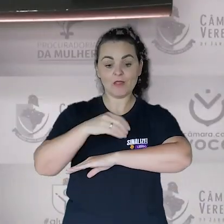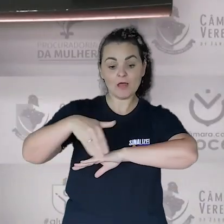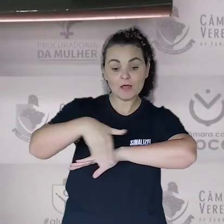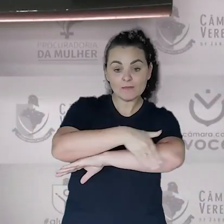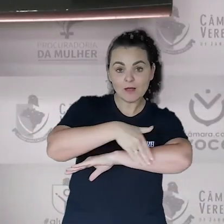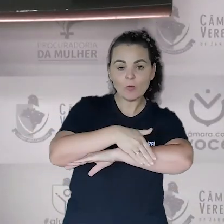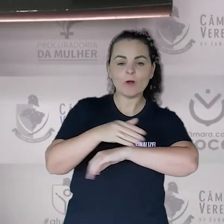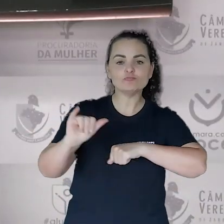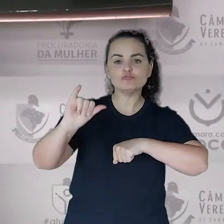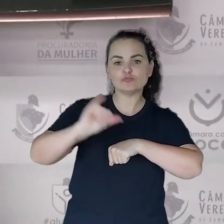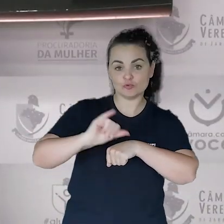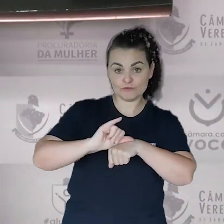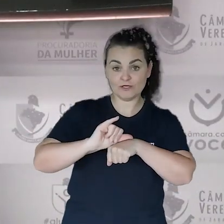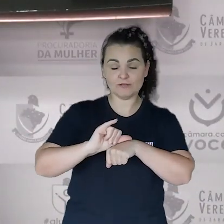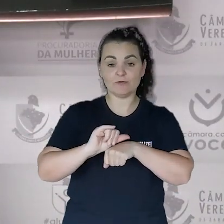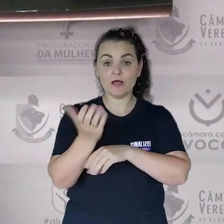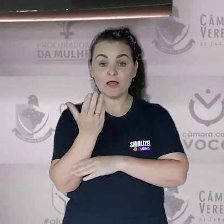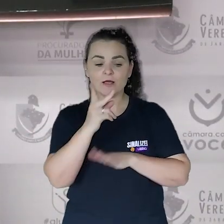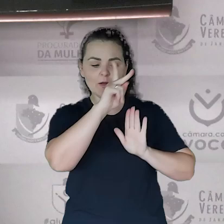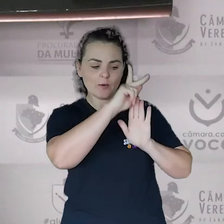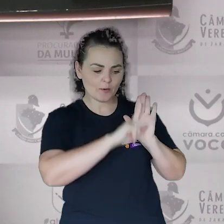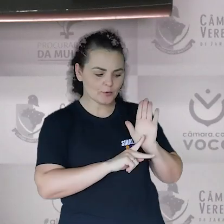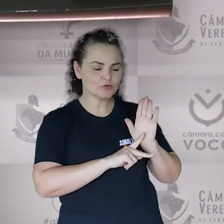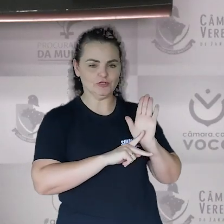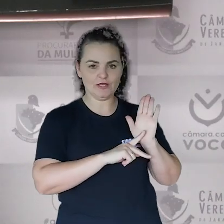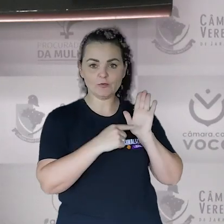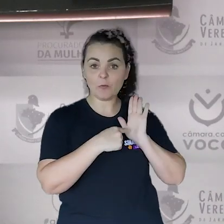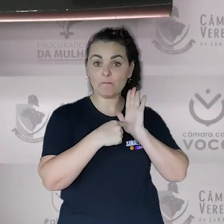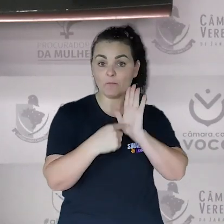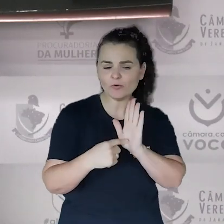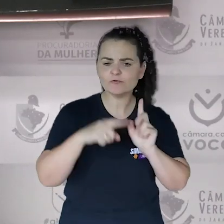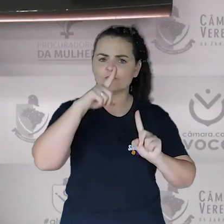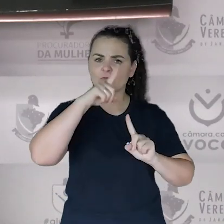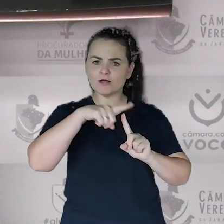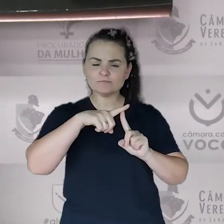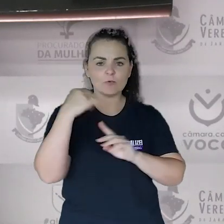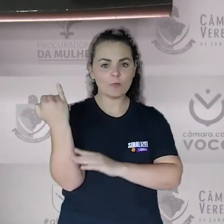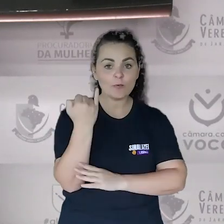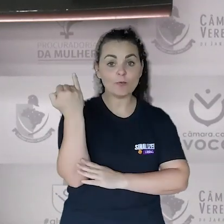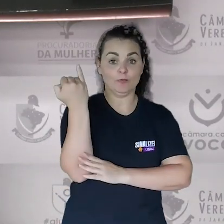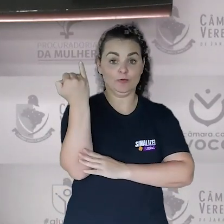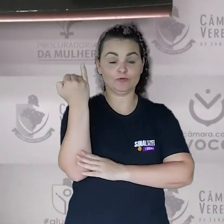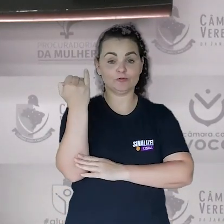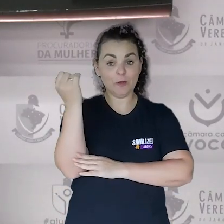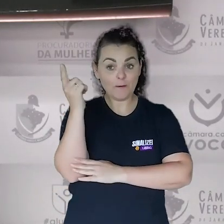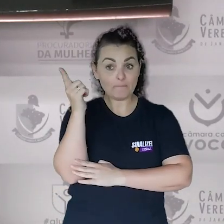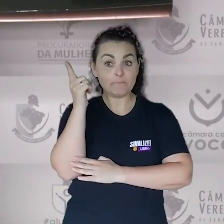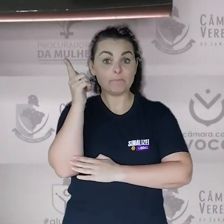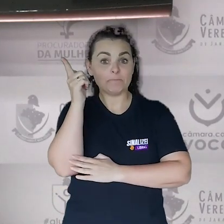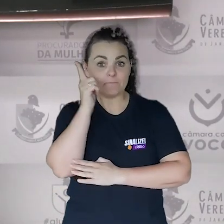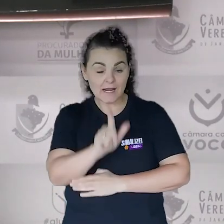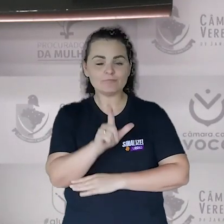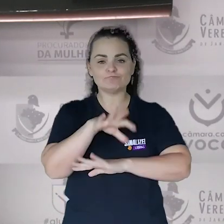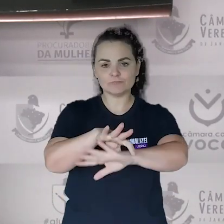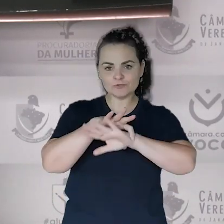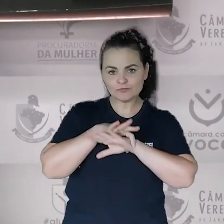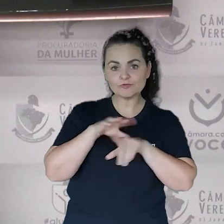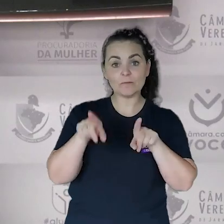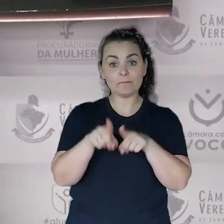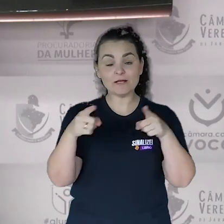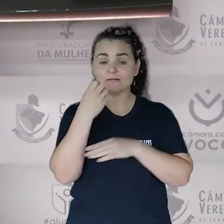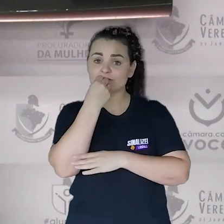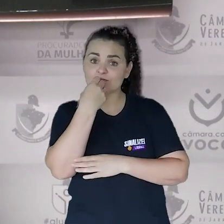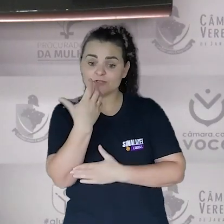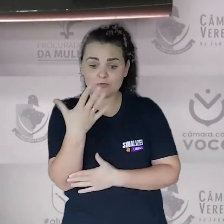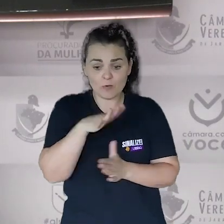proposta sugere que o projeto considere diversos Pontos importantes para garantir a segurança e a eficiência do novo